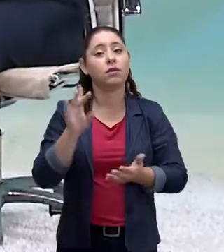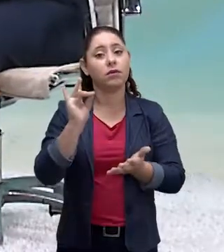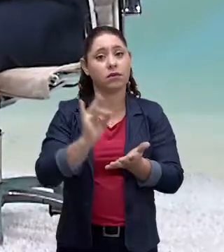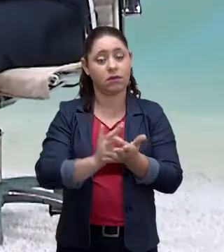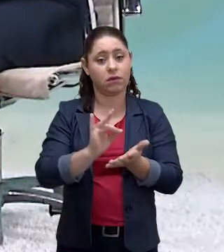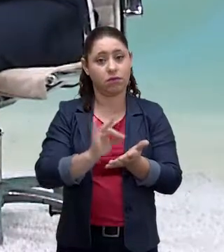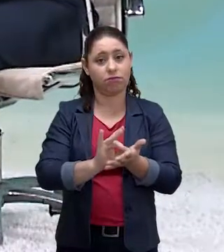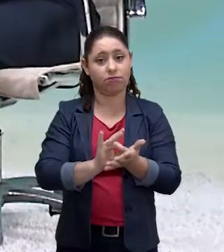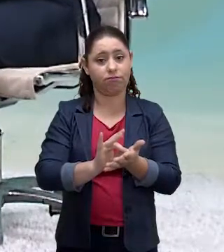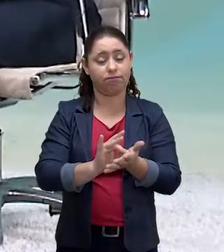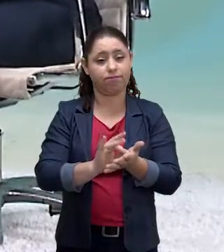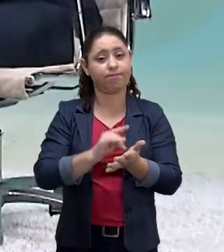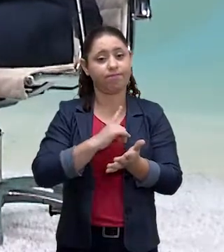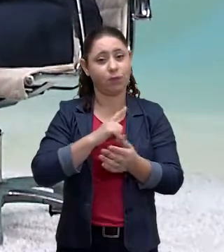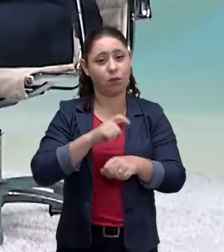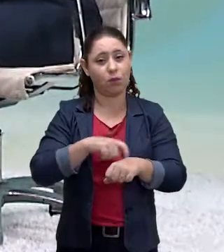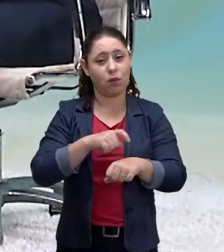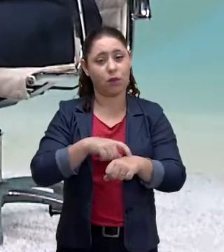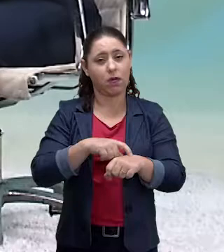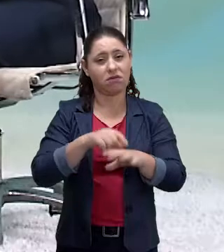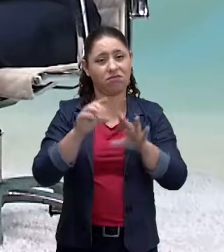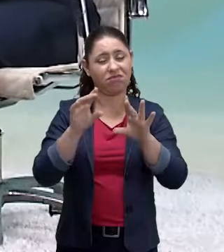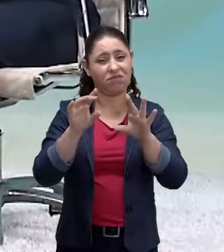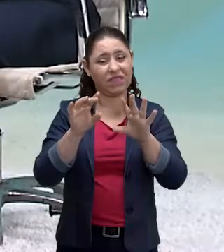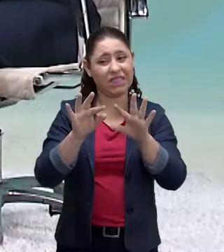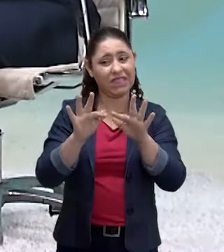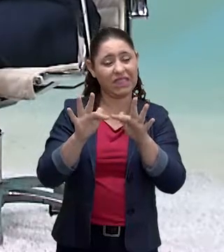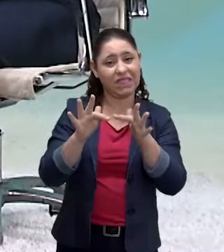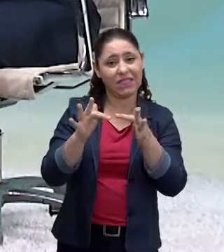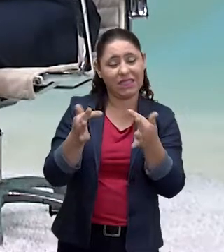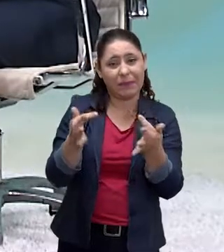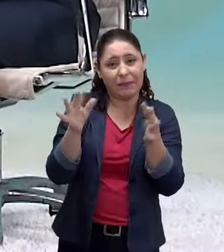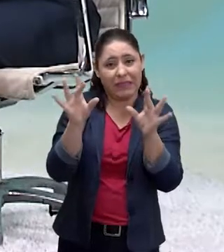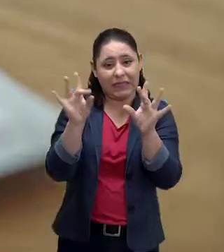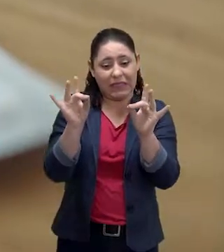Na verdade, nós estamos num momento muito delicado.